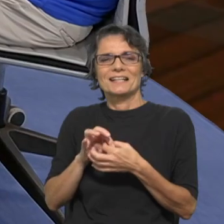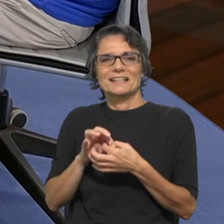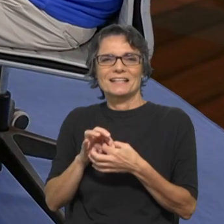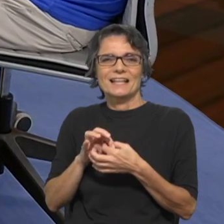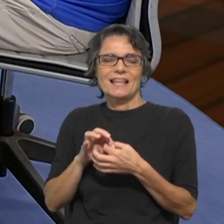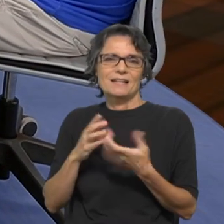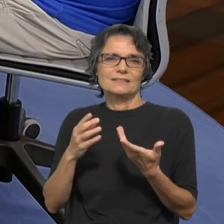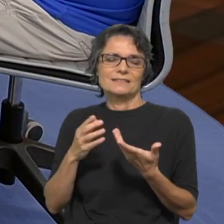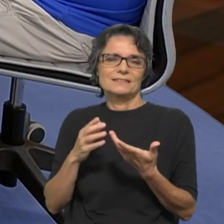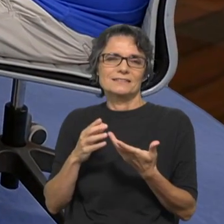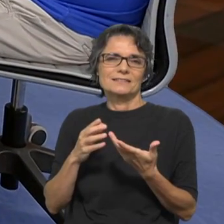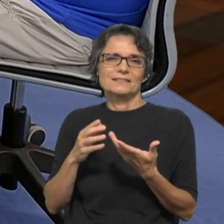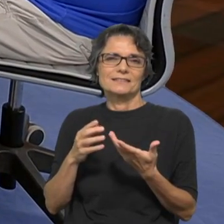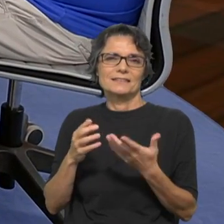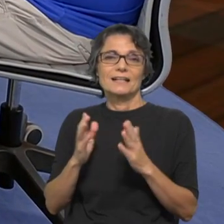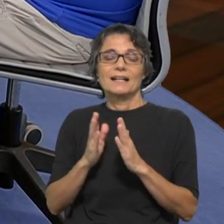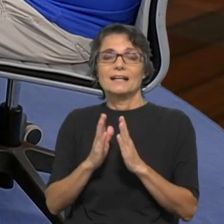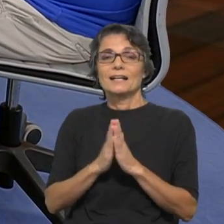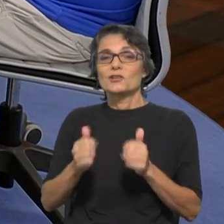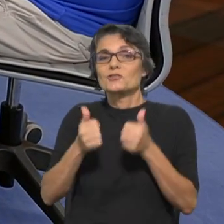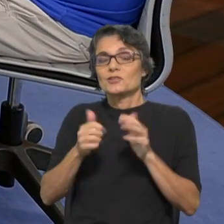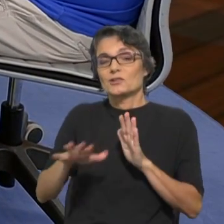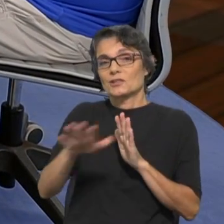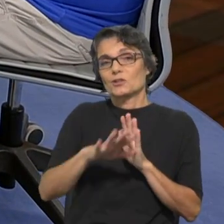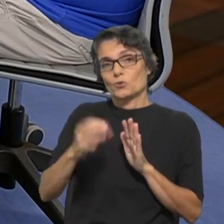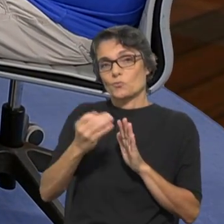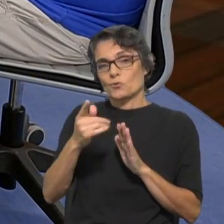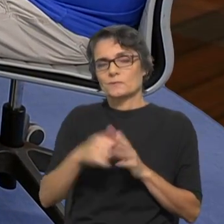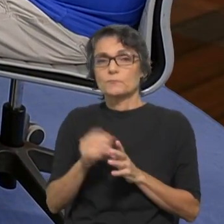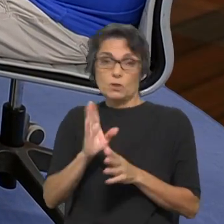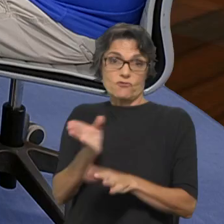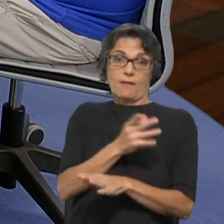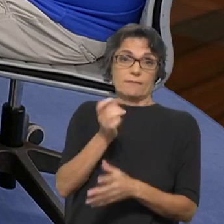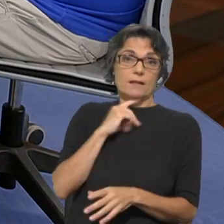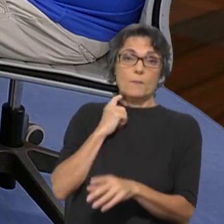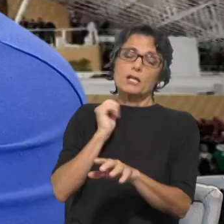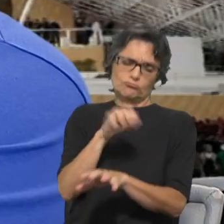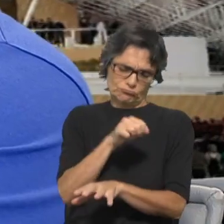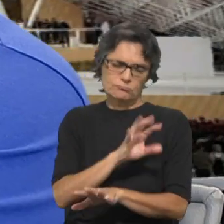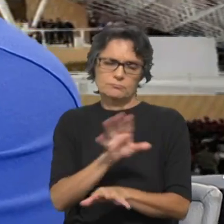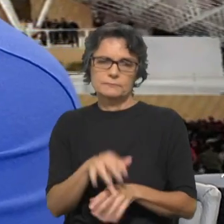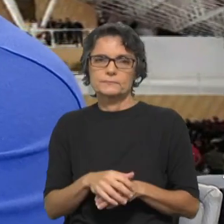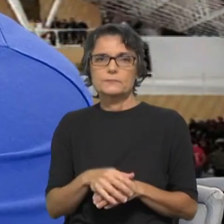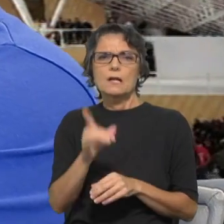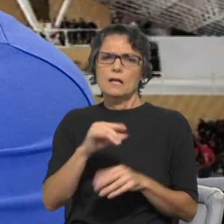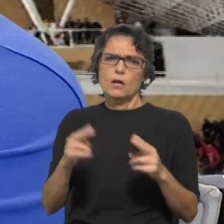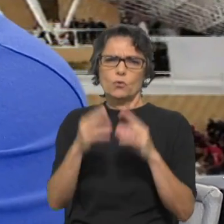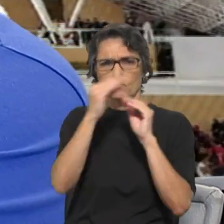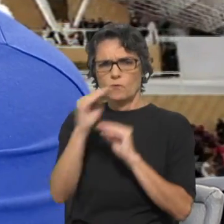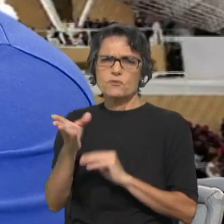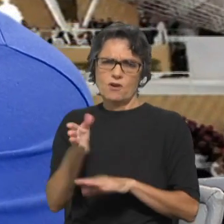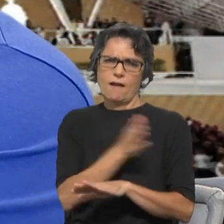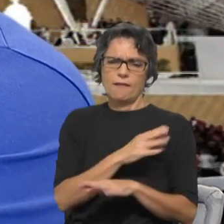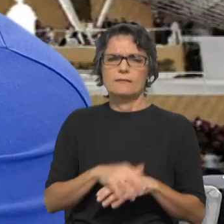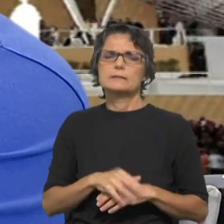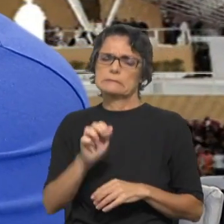Portanto, era sacerdote. Era padre desde... Já tinha participado, por certo, em muitos encontros de formação, Sim.